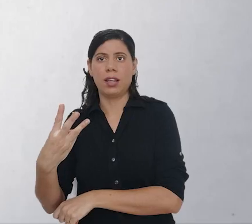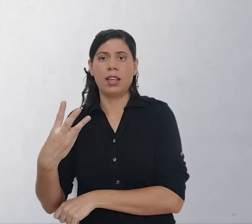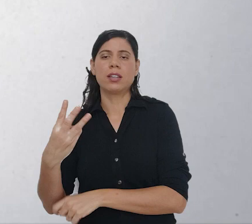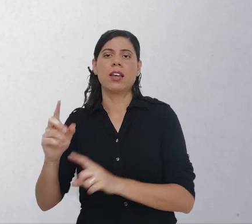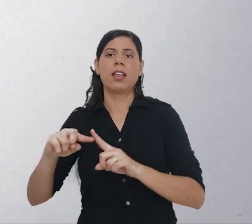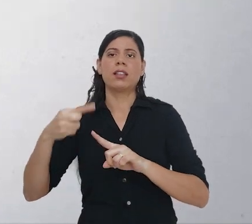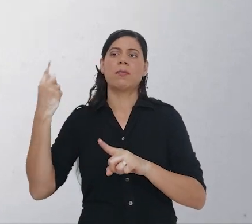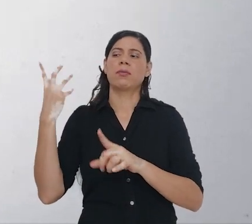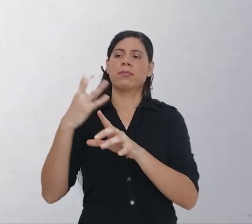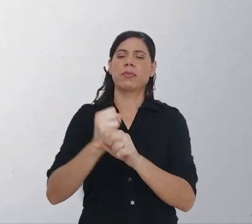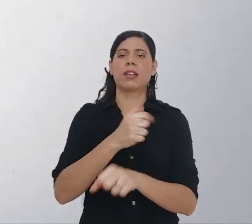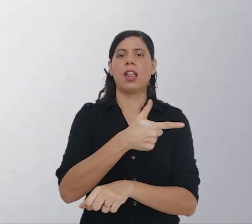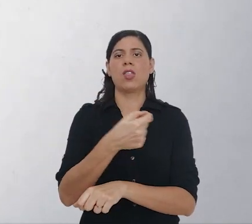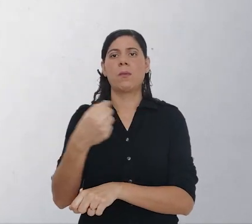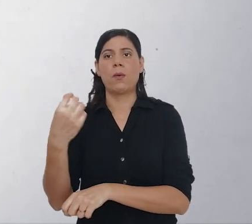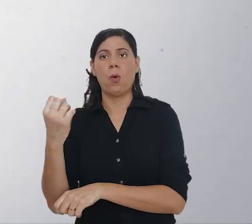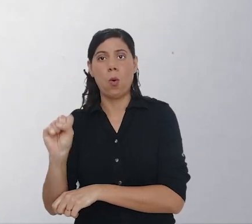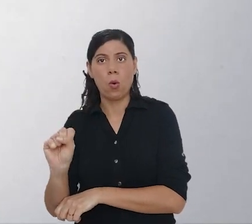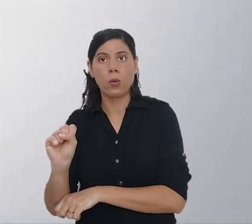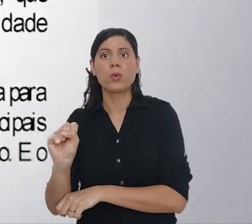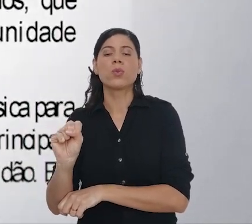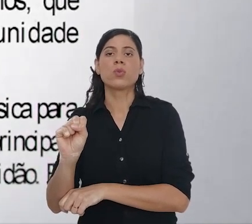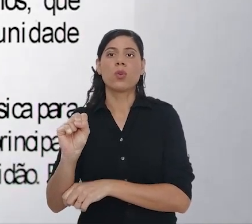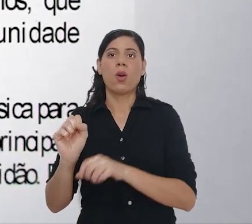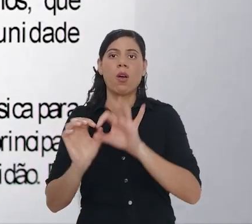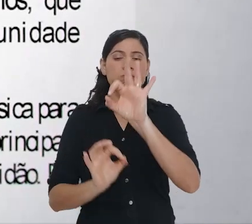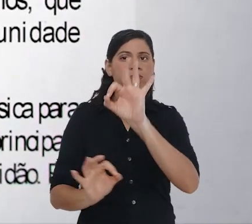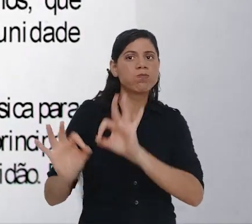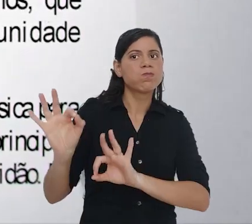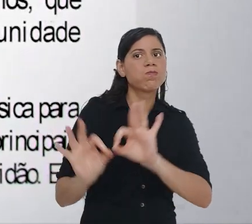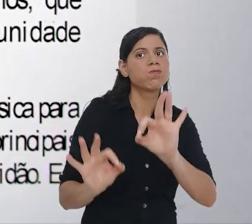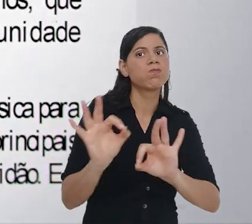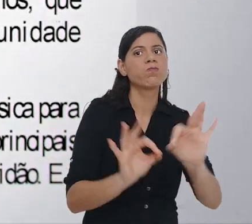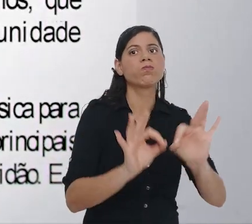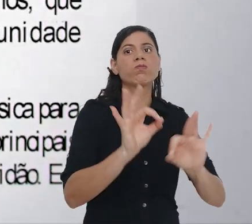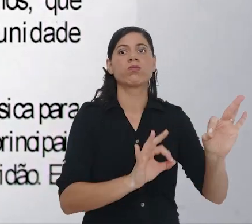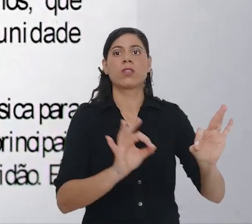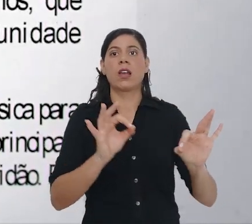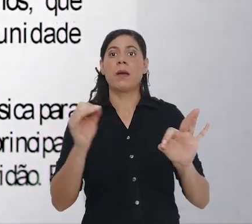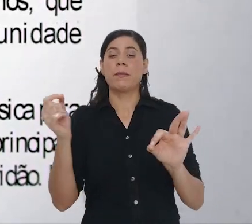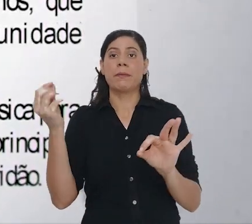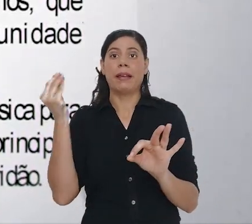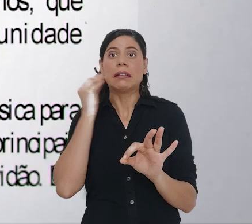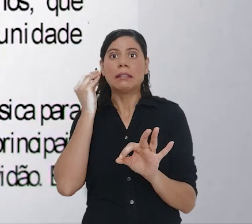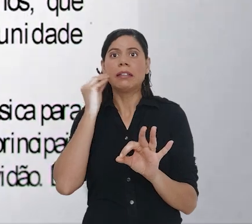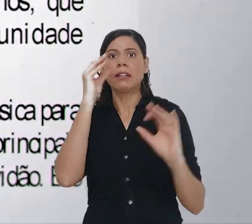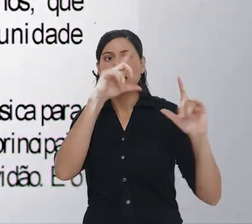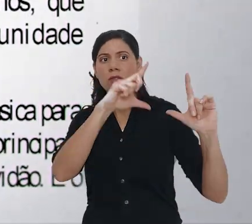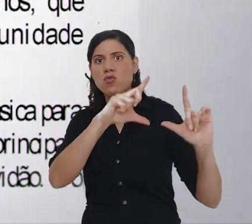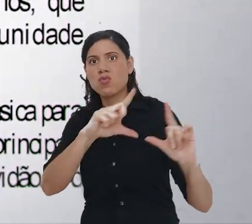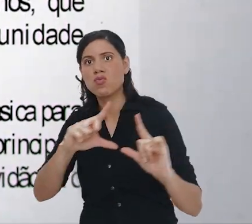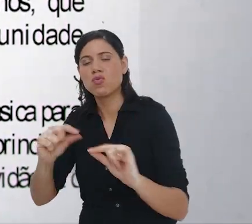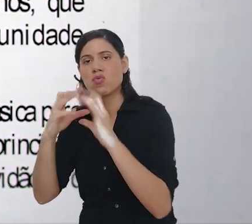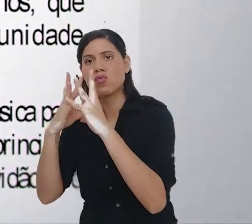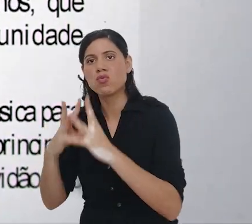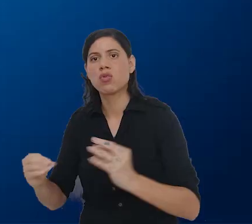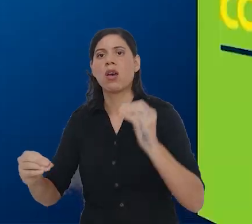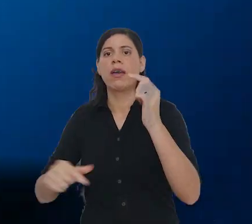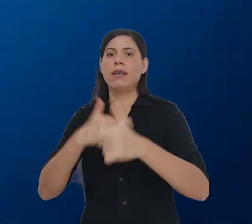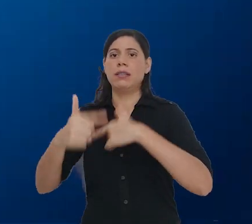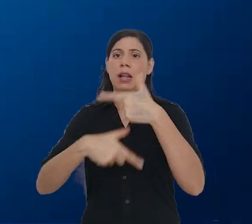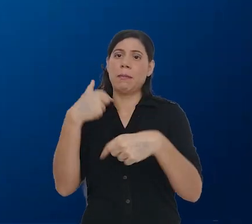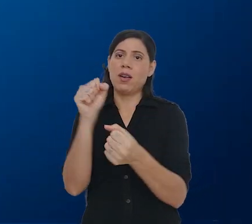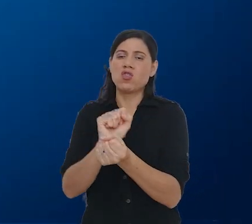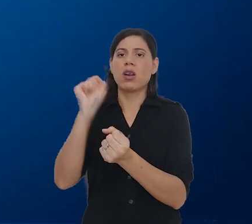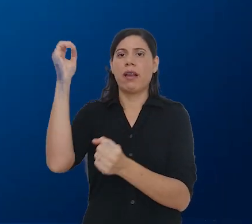2008. Esse plano reuniu esforços interinstitucionais para que fosse possível a erradicação do trabalho escravo no Brasil.